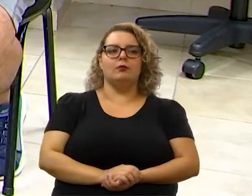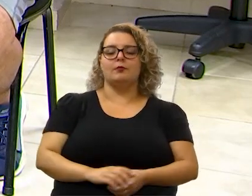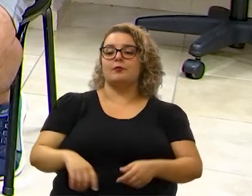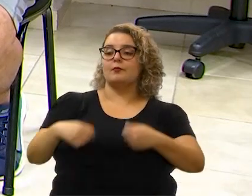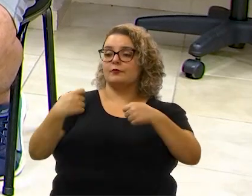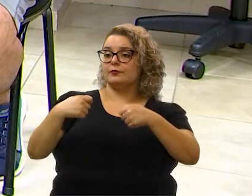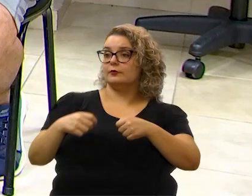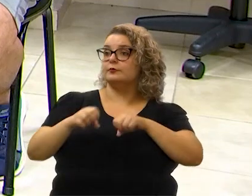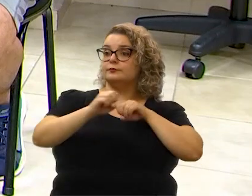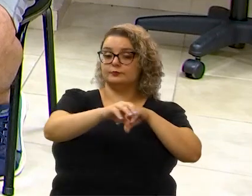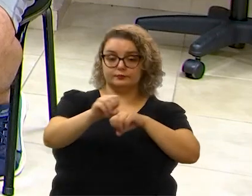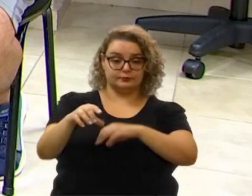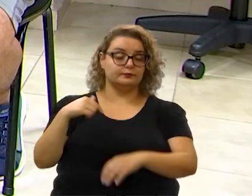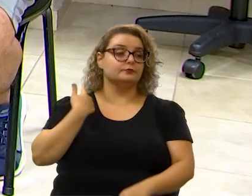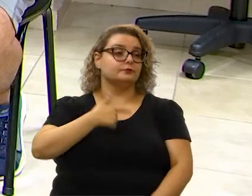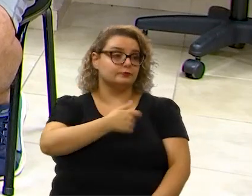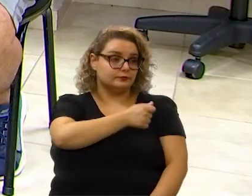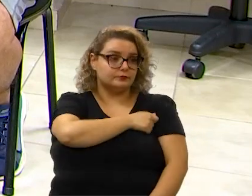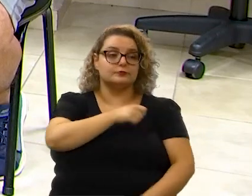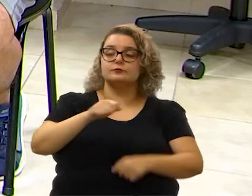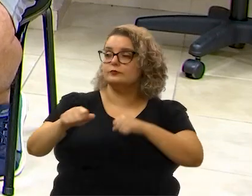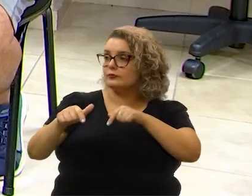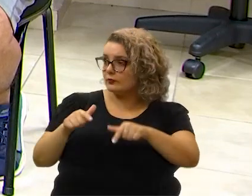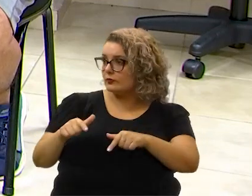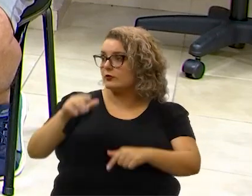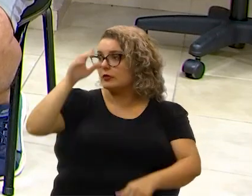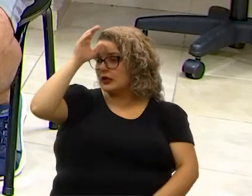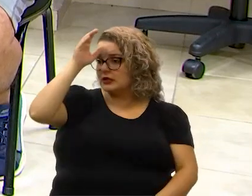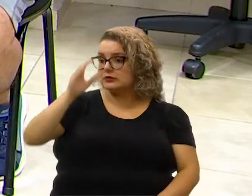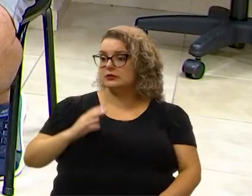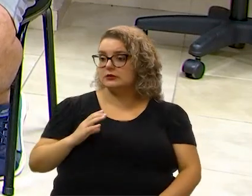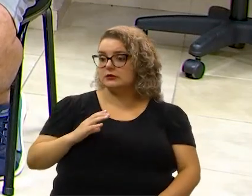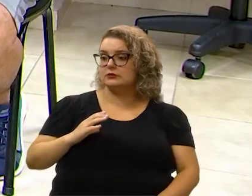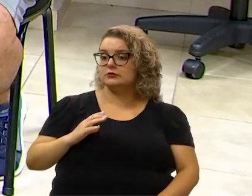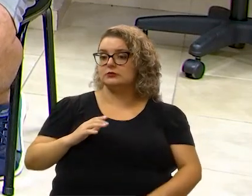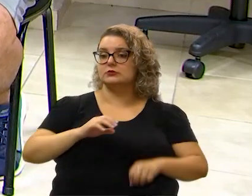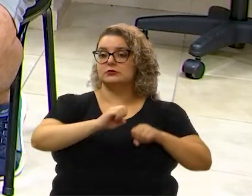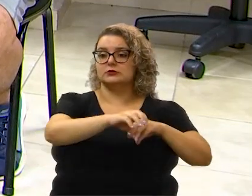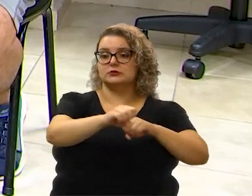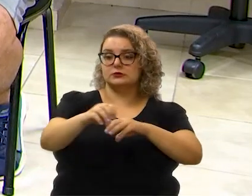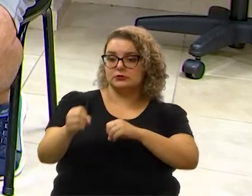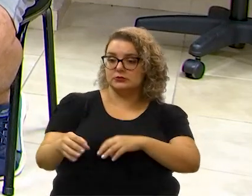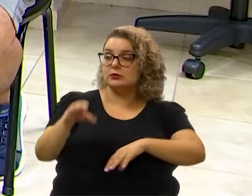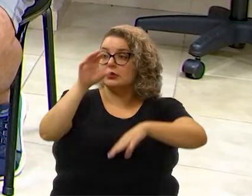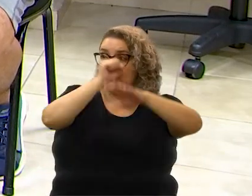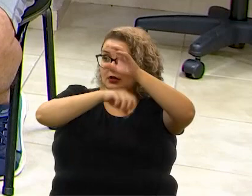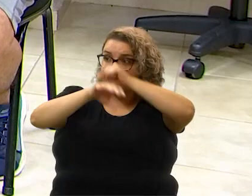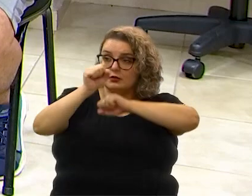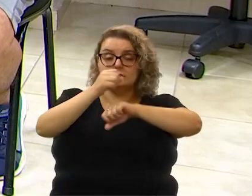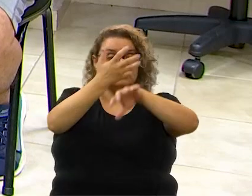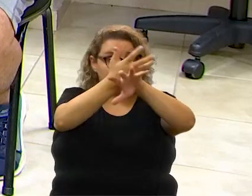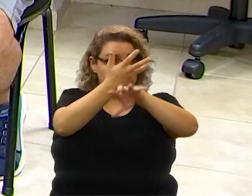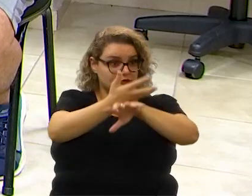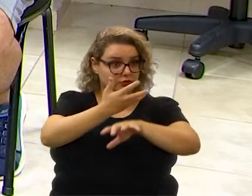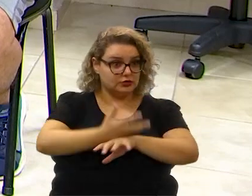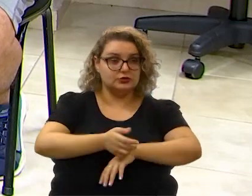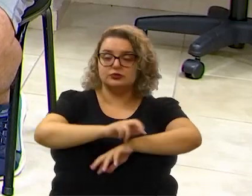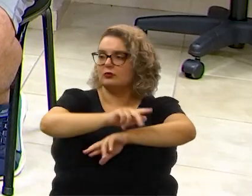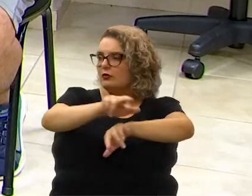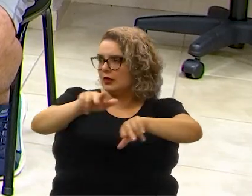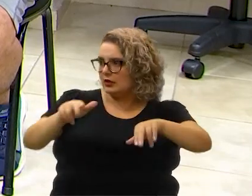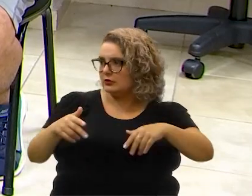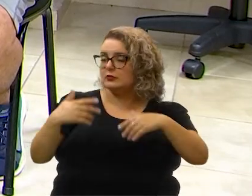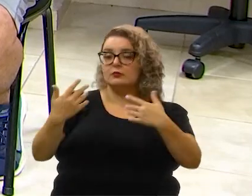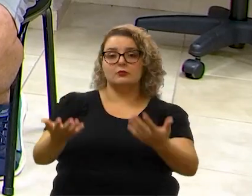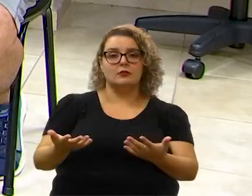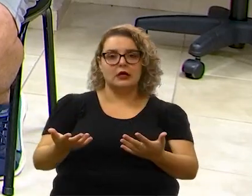precisamos dar conta de ensinar os nossos alunos, formar eles como cidadãos e ensinar que eles aprendam os conteúdos dos diferentes componentes